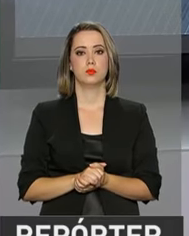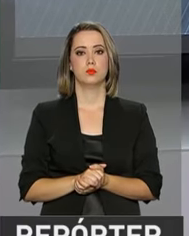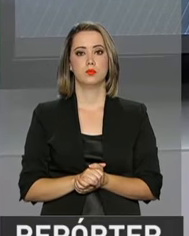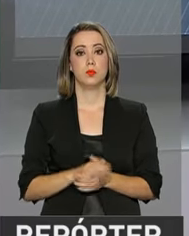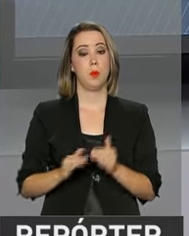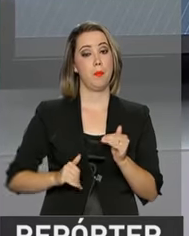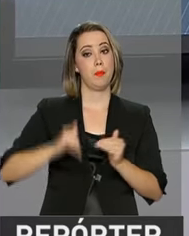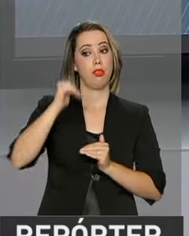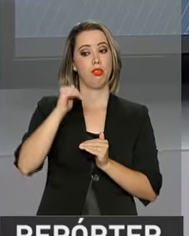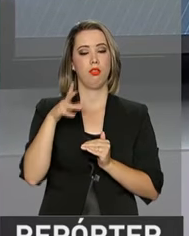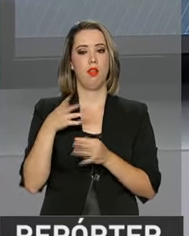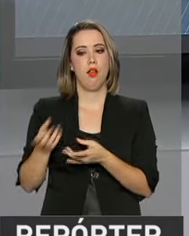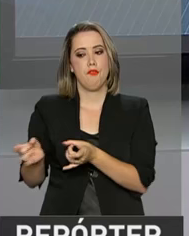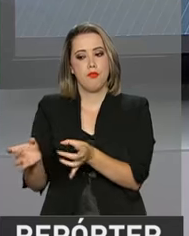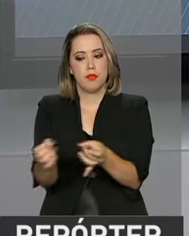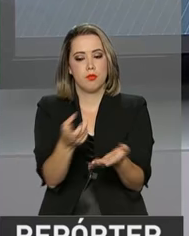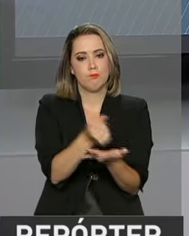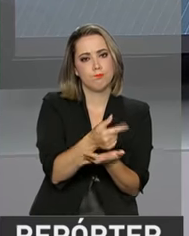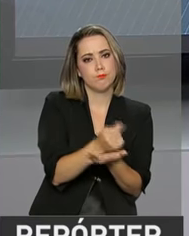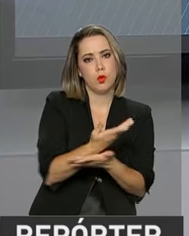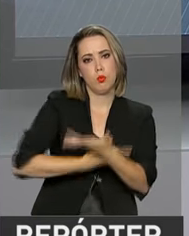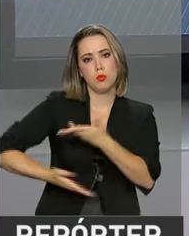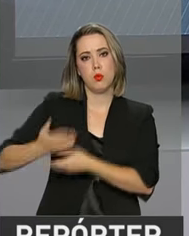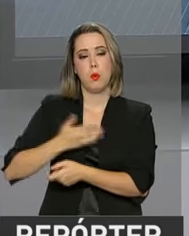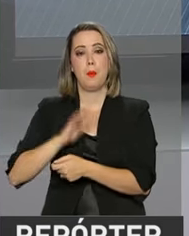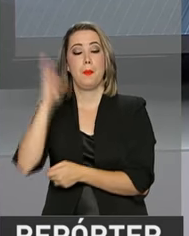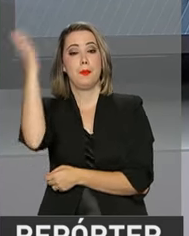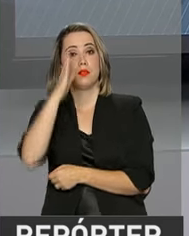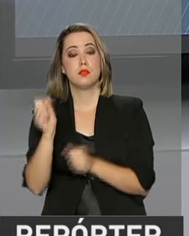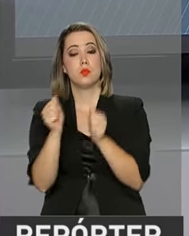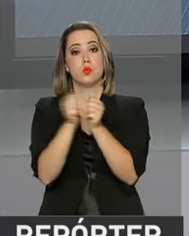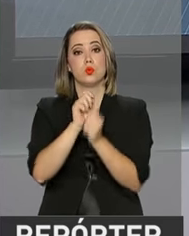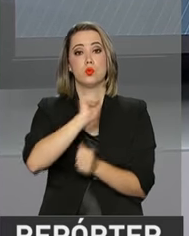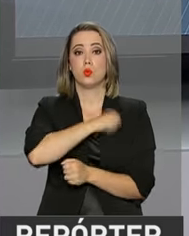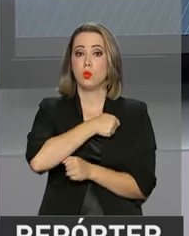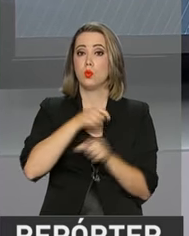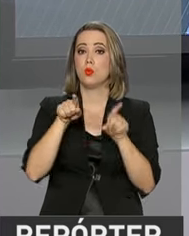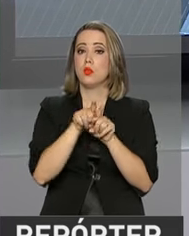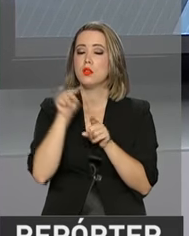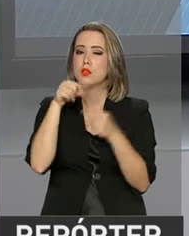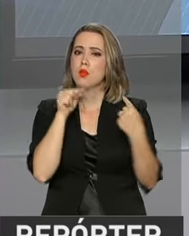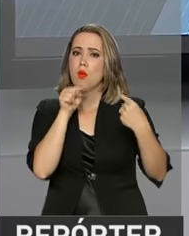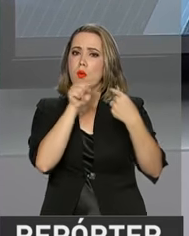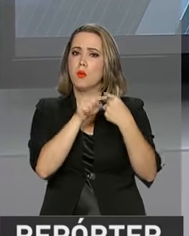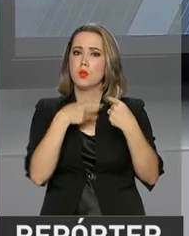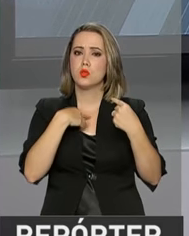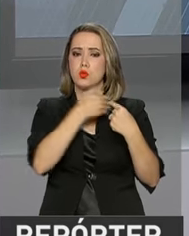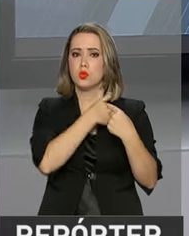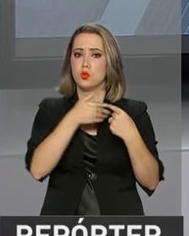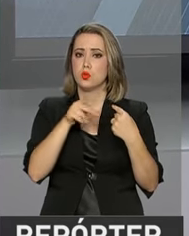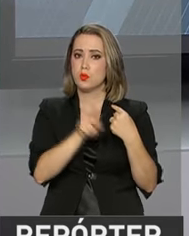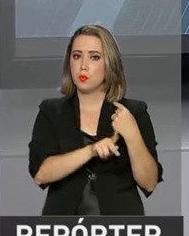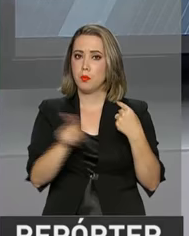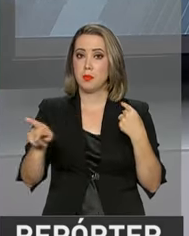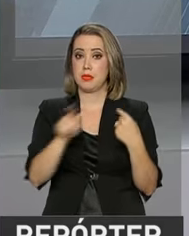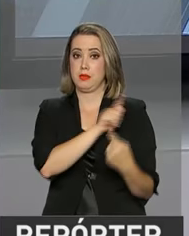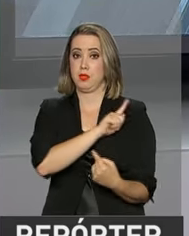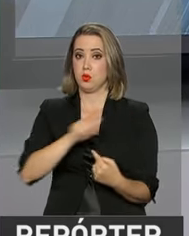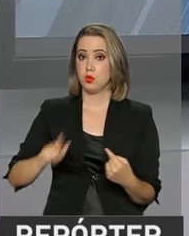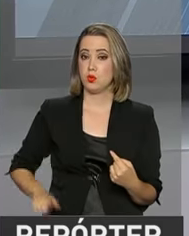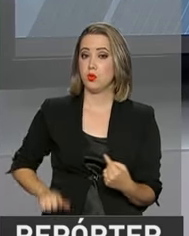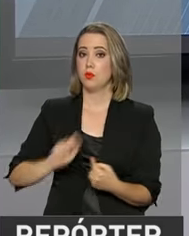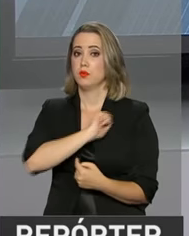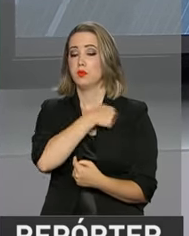aumentar o comércio entre brasil e espanha esse é o foco da visita do presidente do governo da espanha mariano arroyo ao